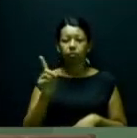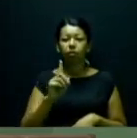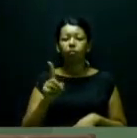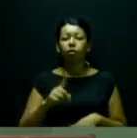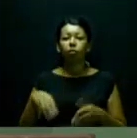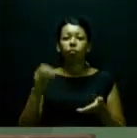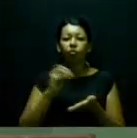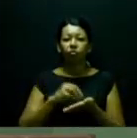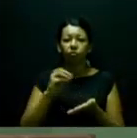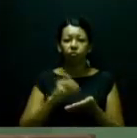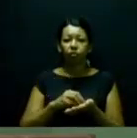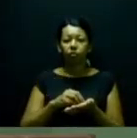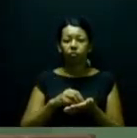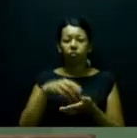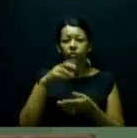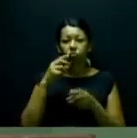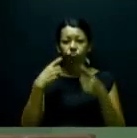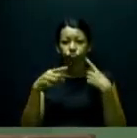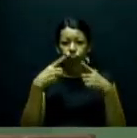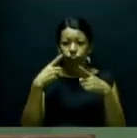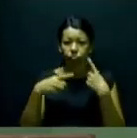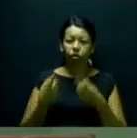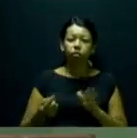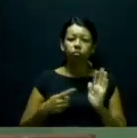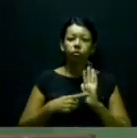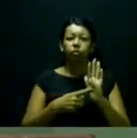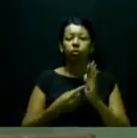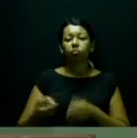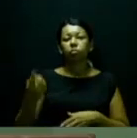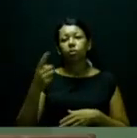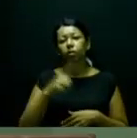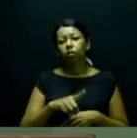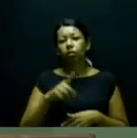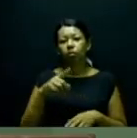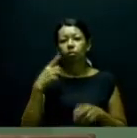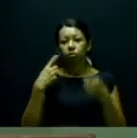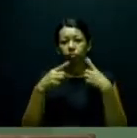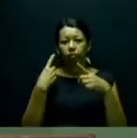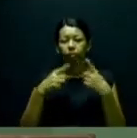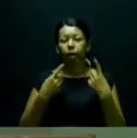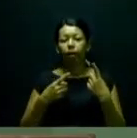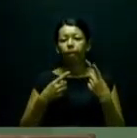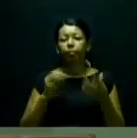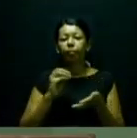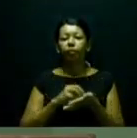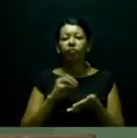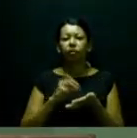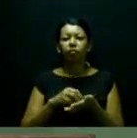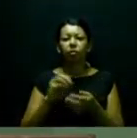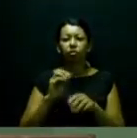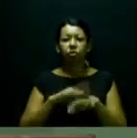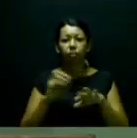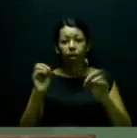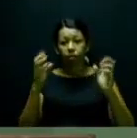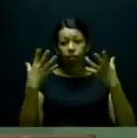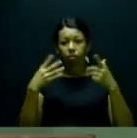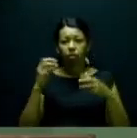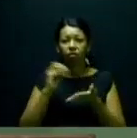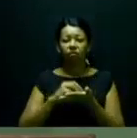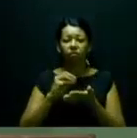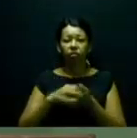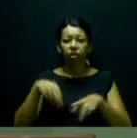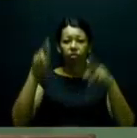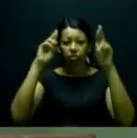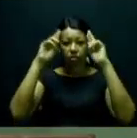de lamentarmos, não é por falta de registrarmos, não é por falta de denunciarmos, não é por falta de chamar atenção, é por falta